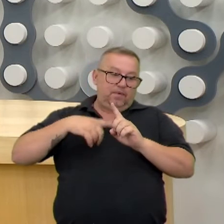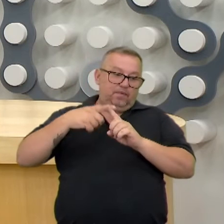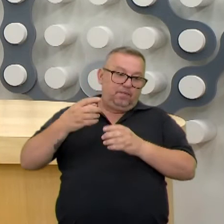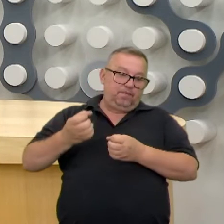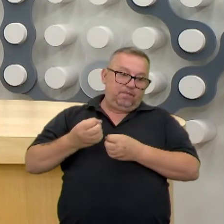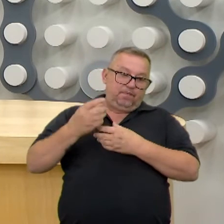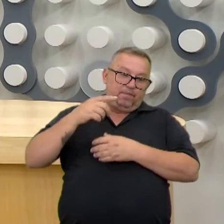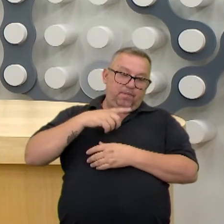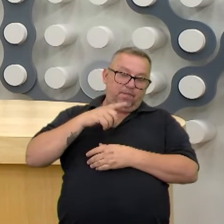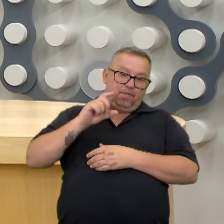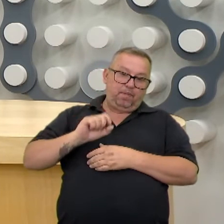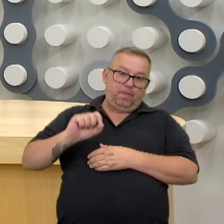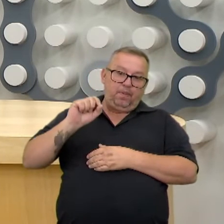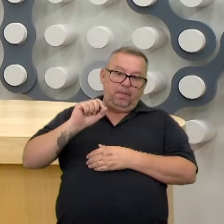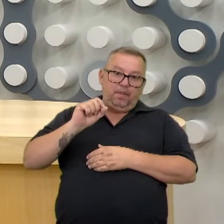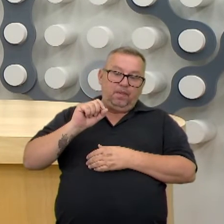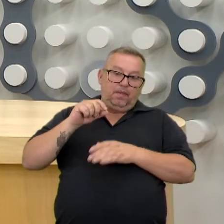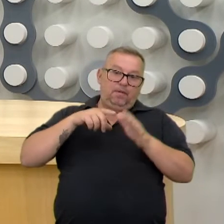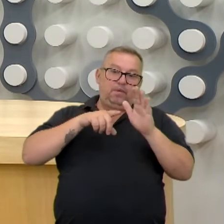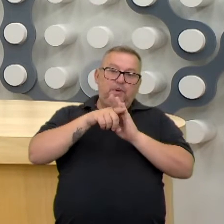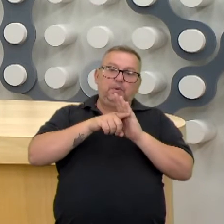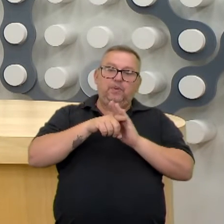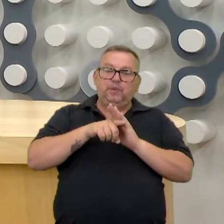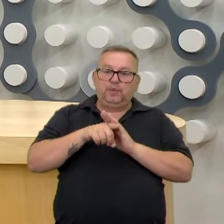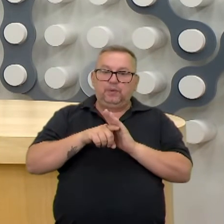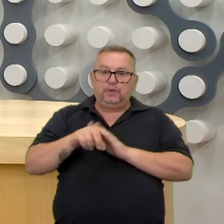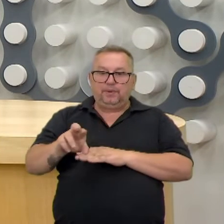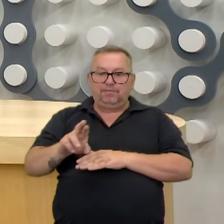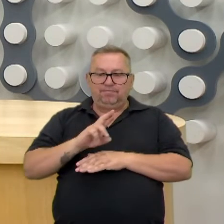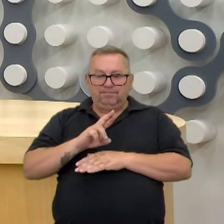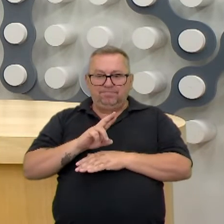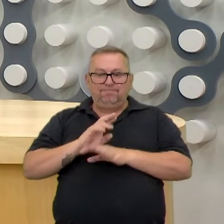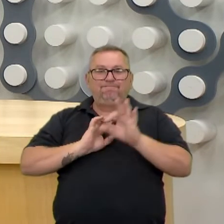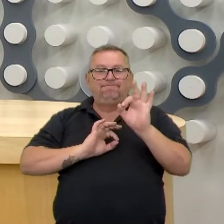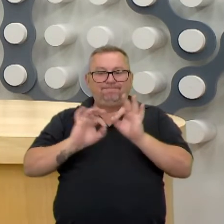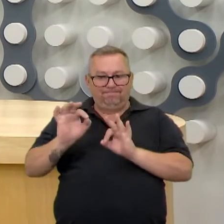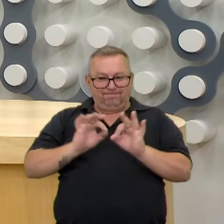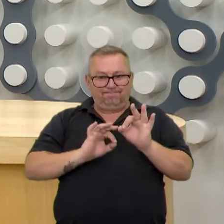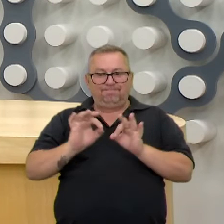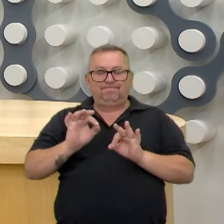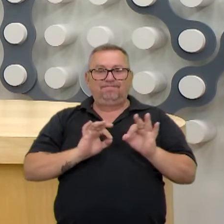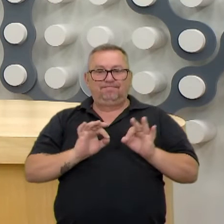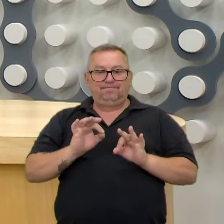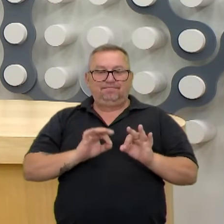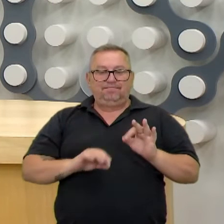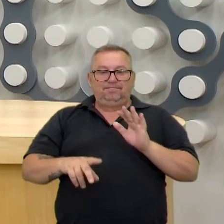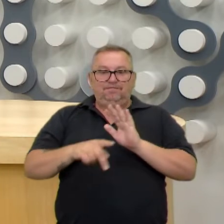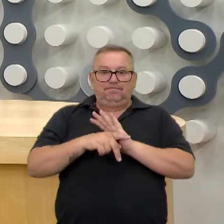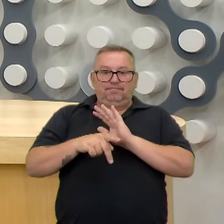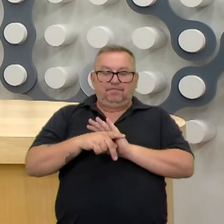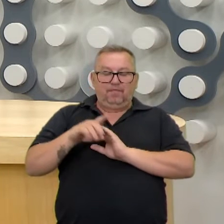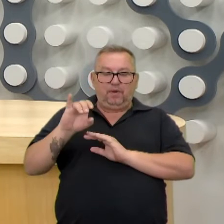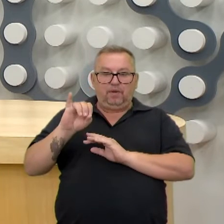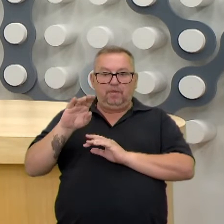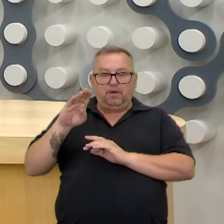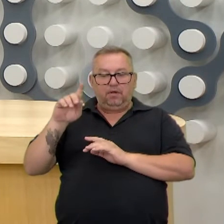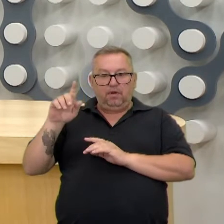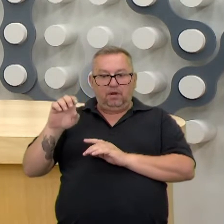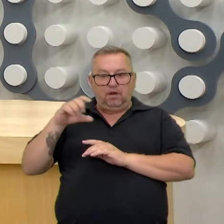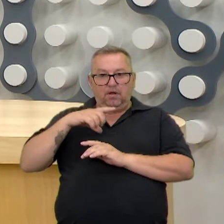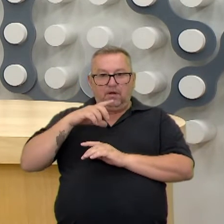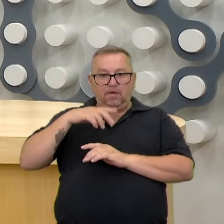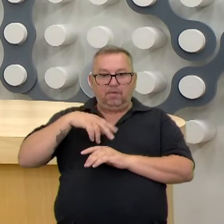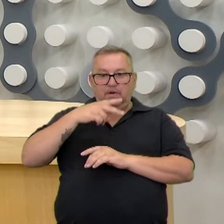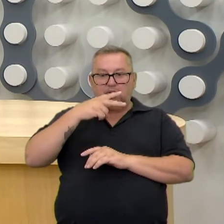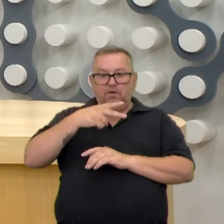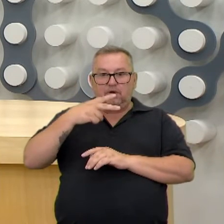nós temos aí um questionário, né, respondido e elaborado aí, né, pelo Instituto, né, de mais de